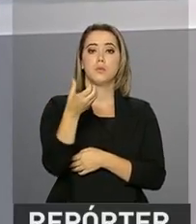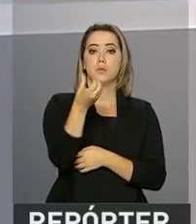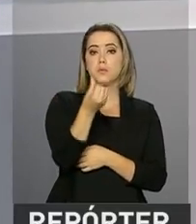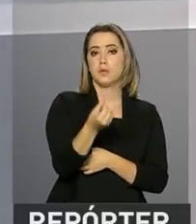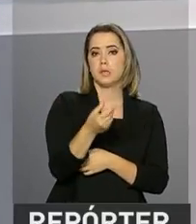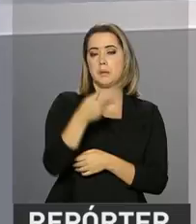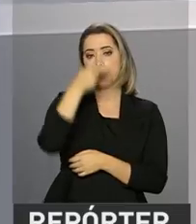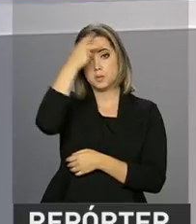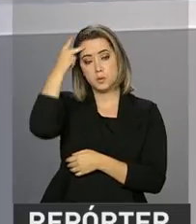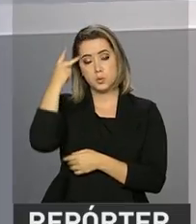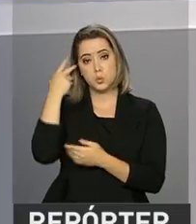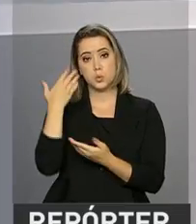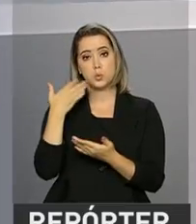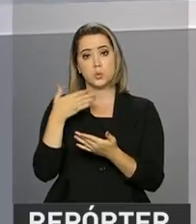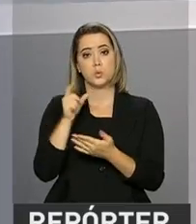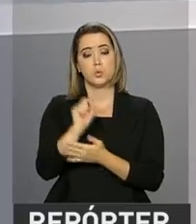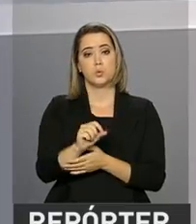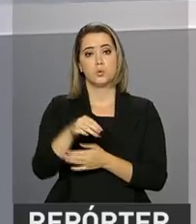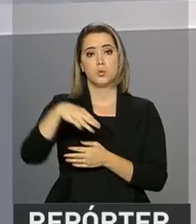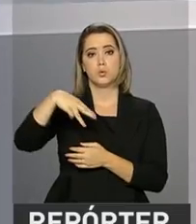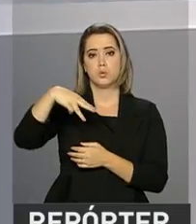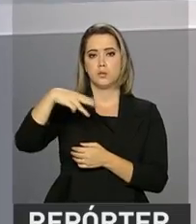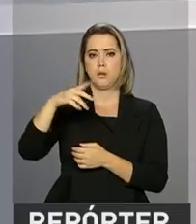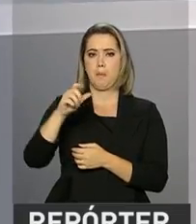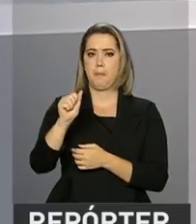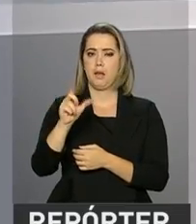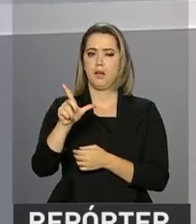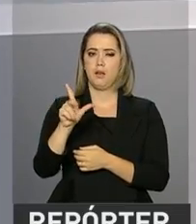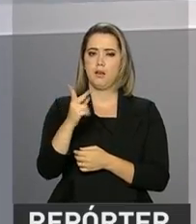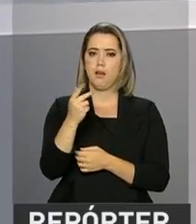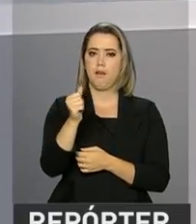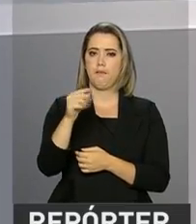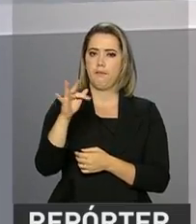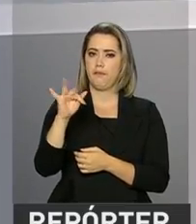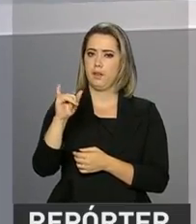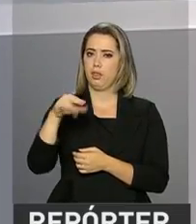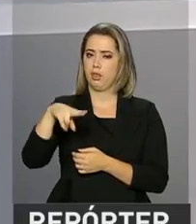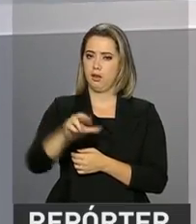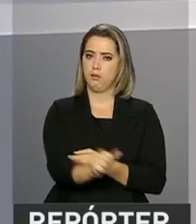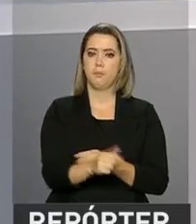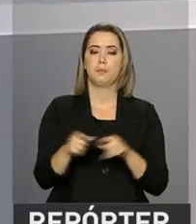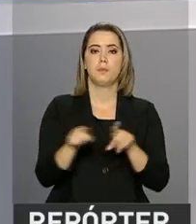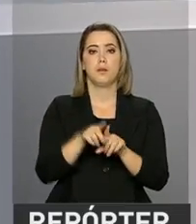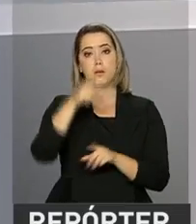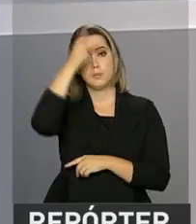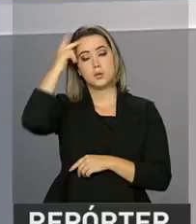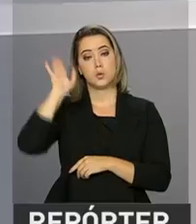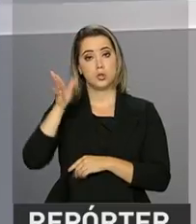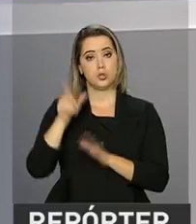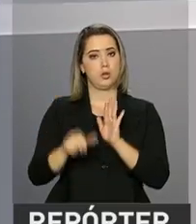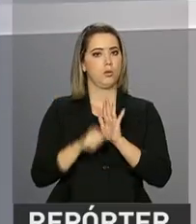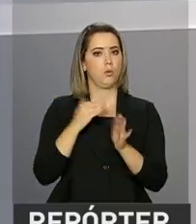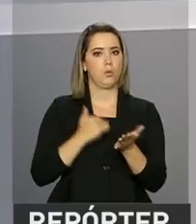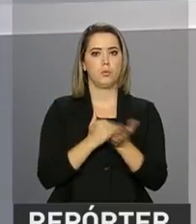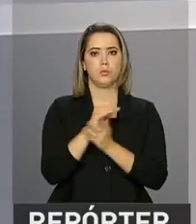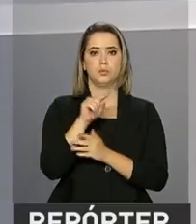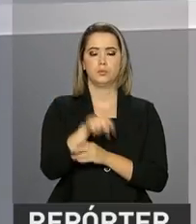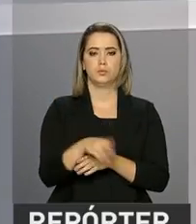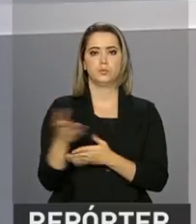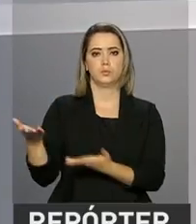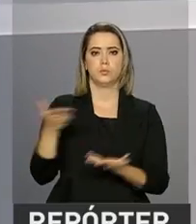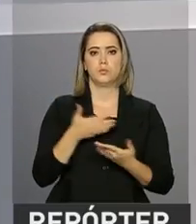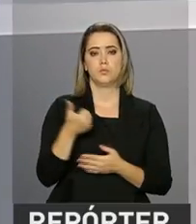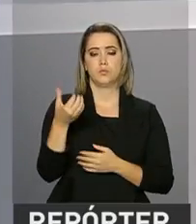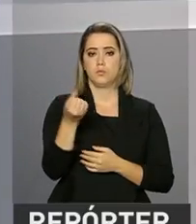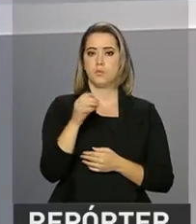2010 16 que deixarão a malha fina quem estiver no primeiro lote recebe a restituição do imposto de renda no